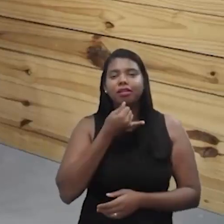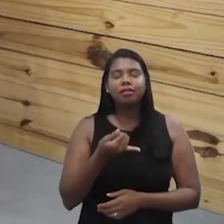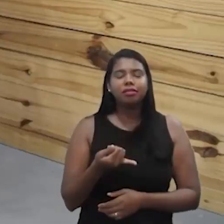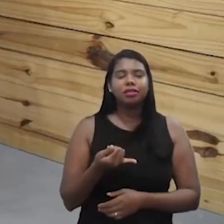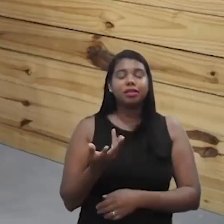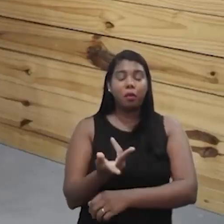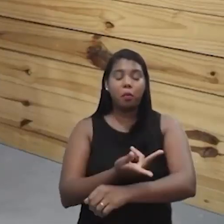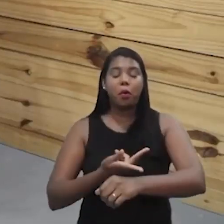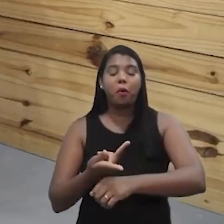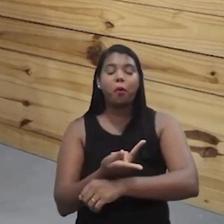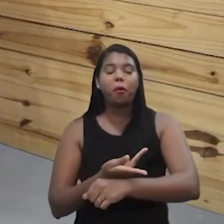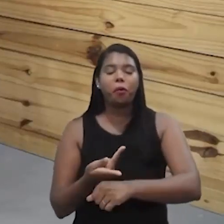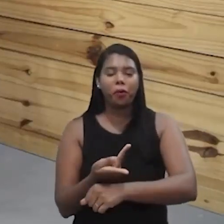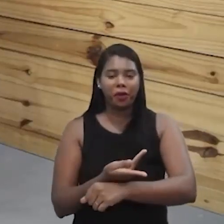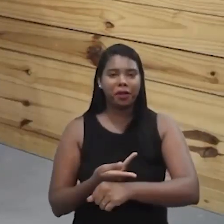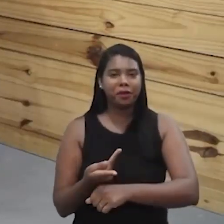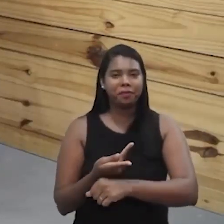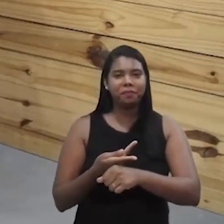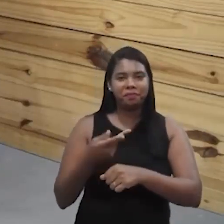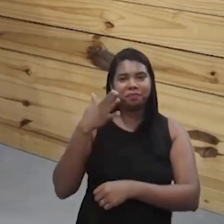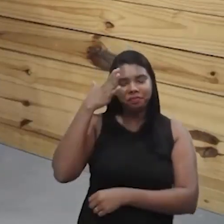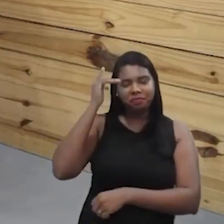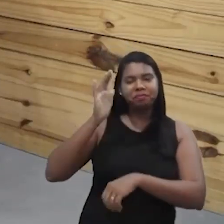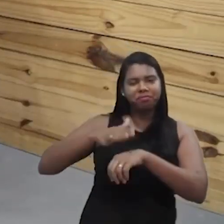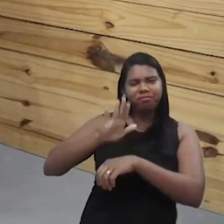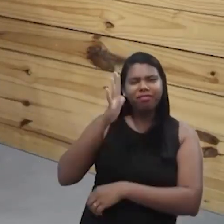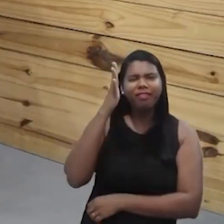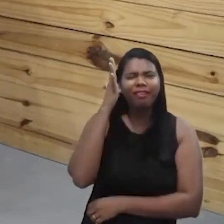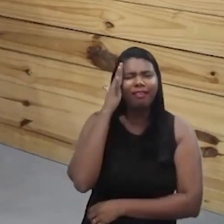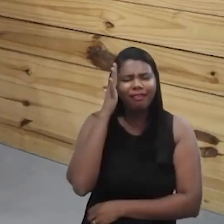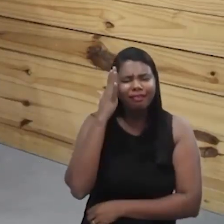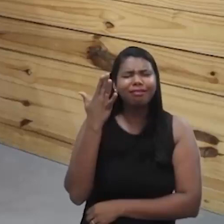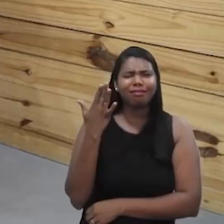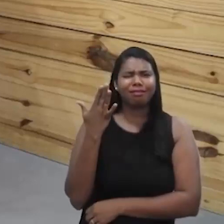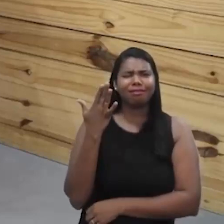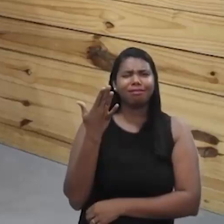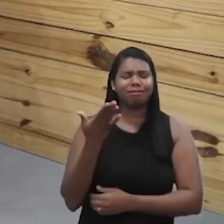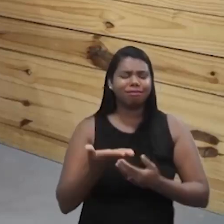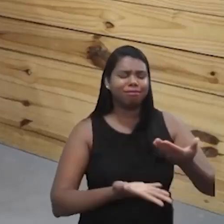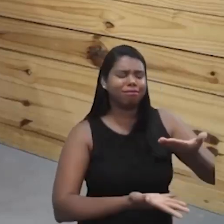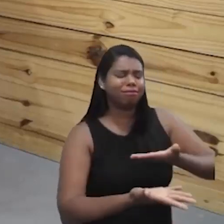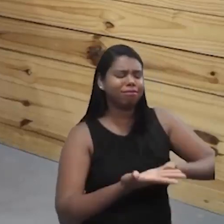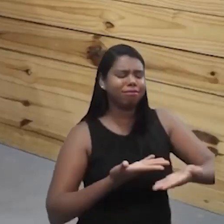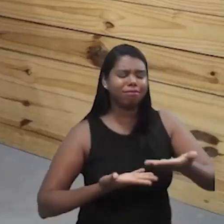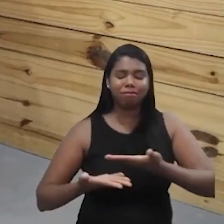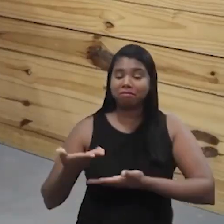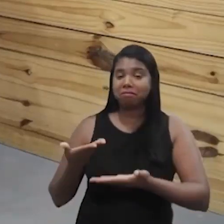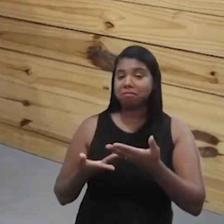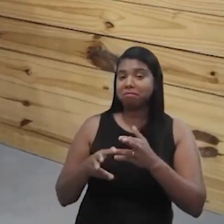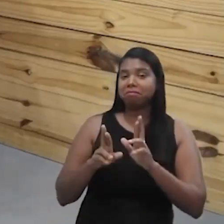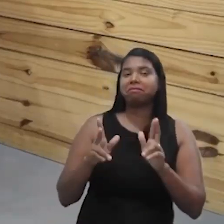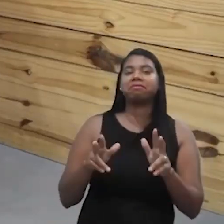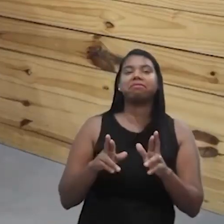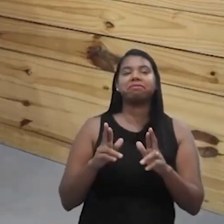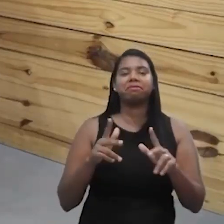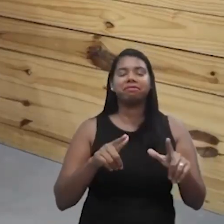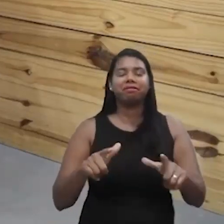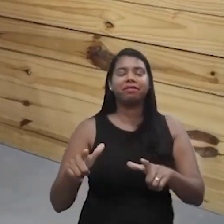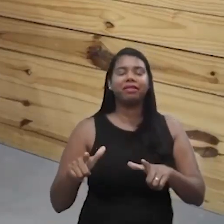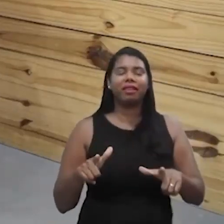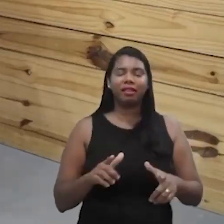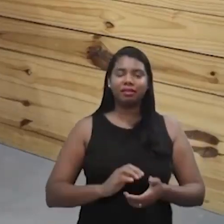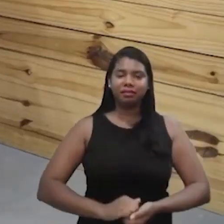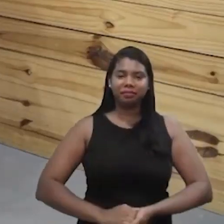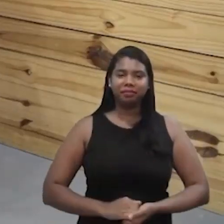que busque saber entender e fazer interlocução entre diferentes ambientes.